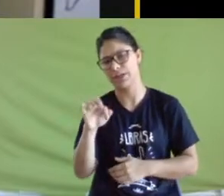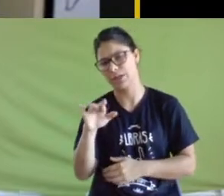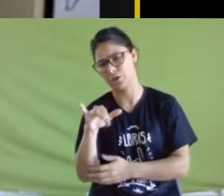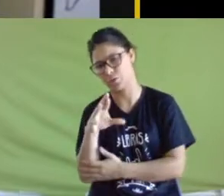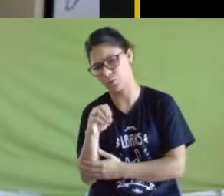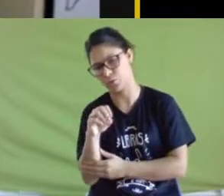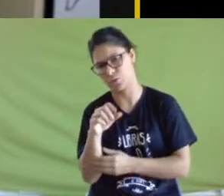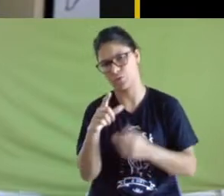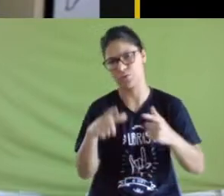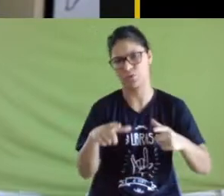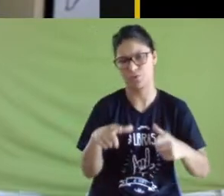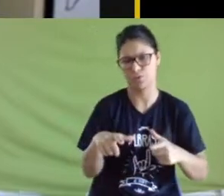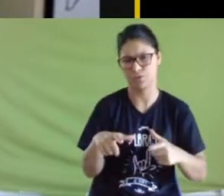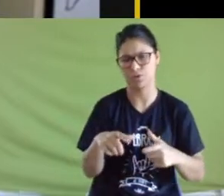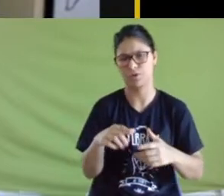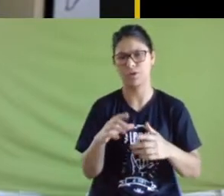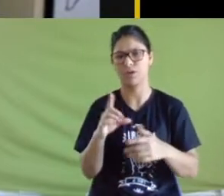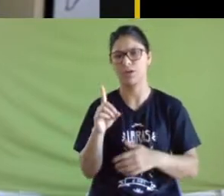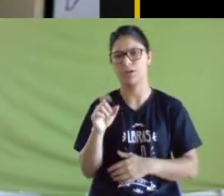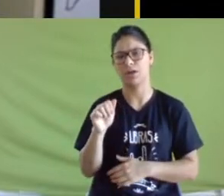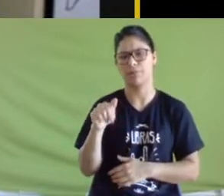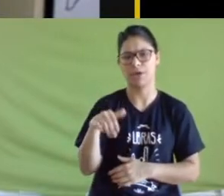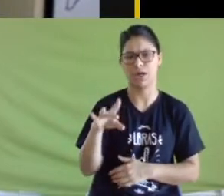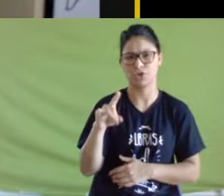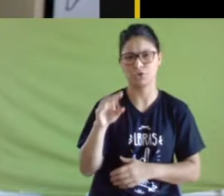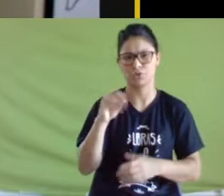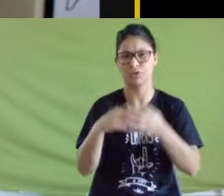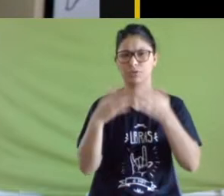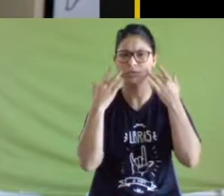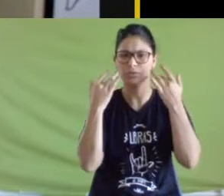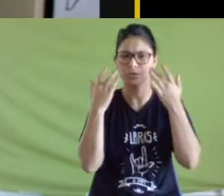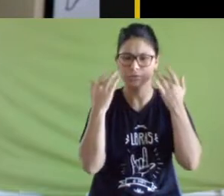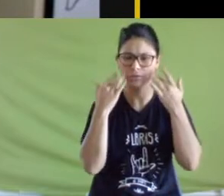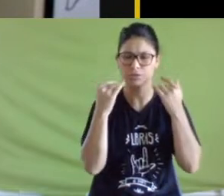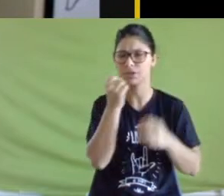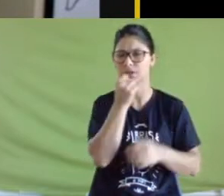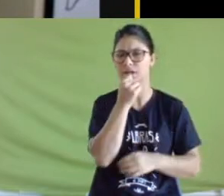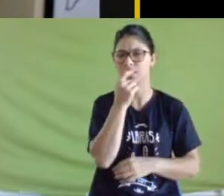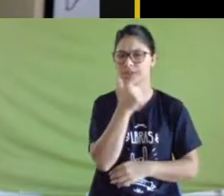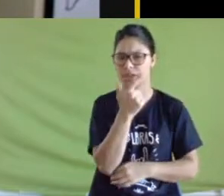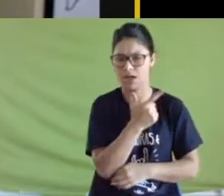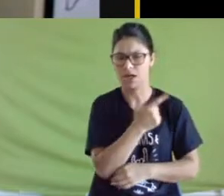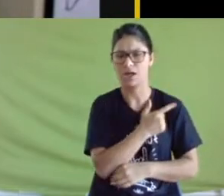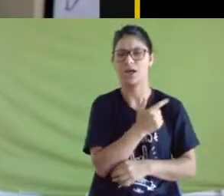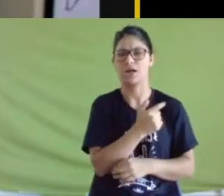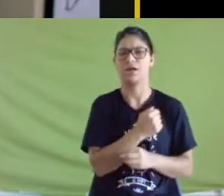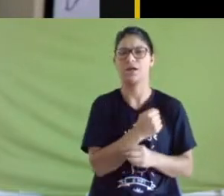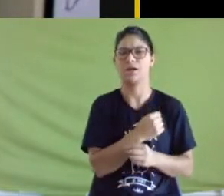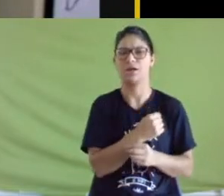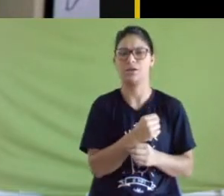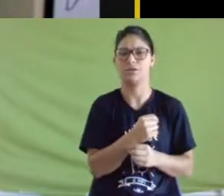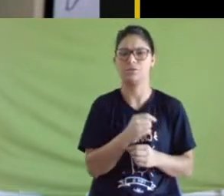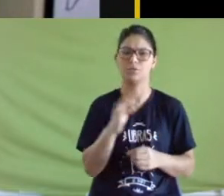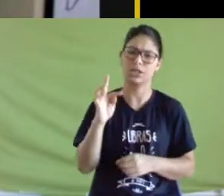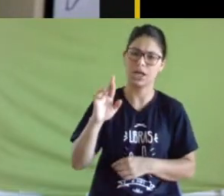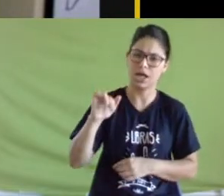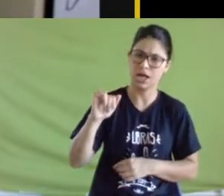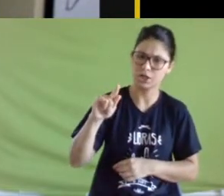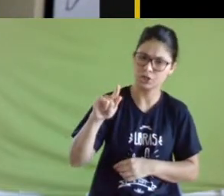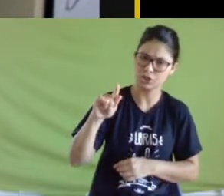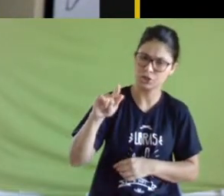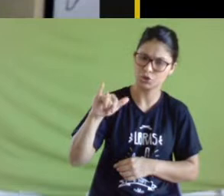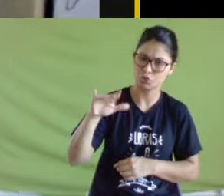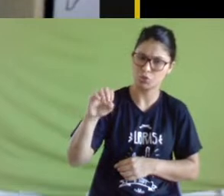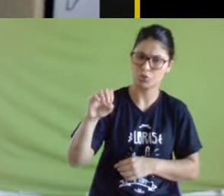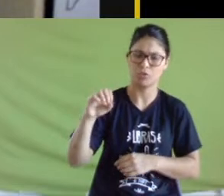lugares comuns dramáticos no teatro, lugares comuns cômicos, lugares comuns trágicos. Vai